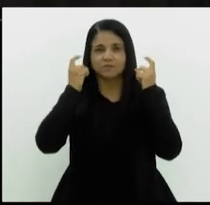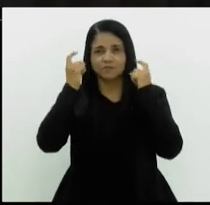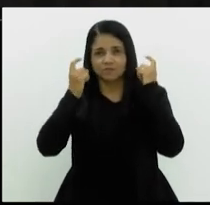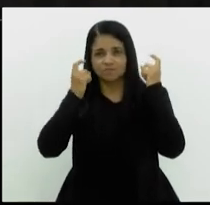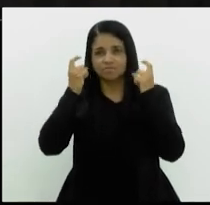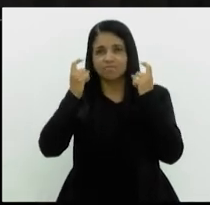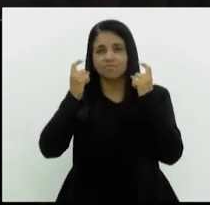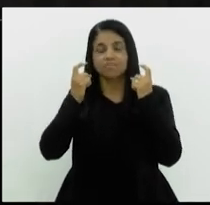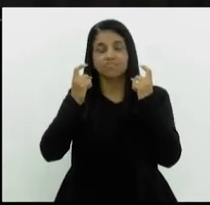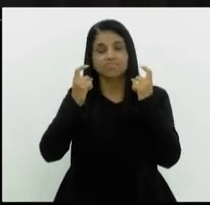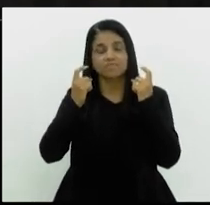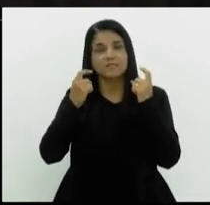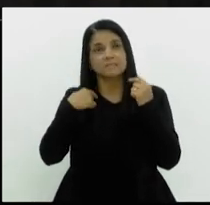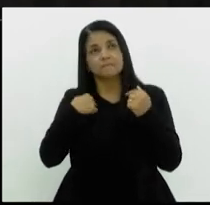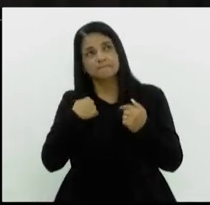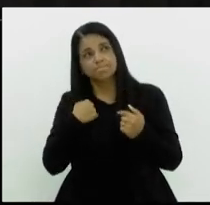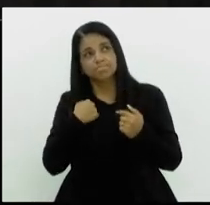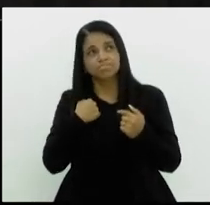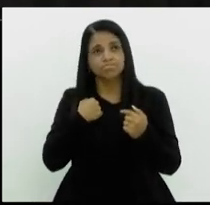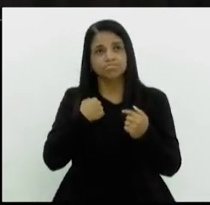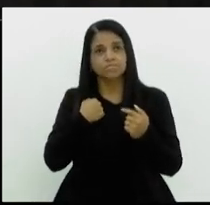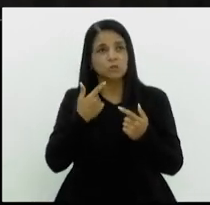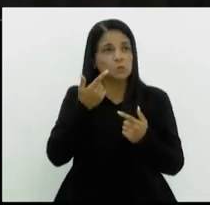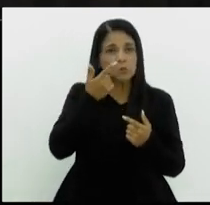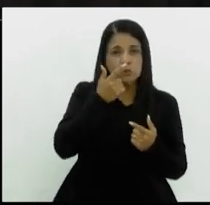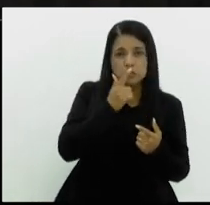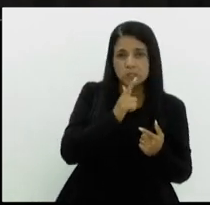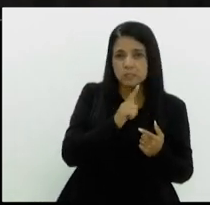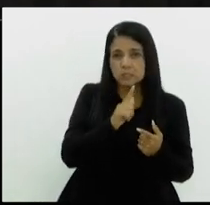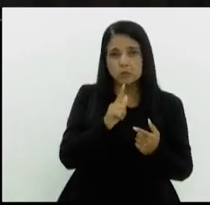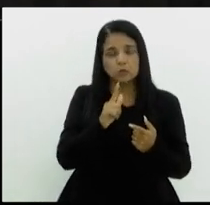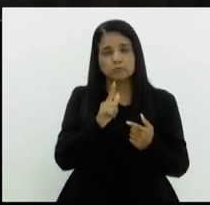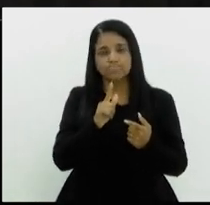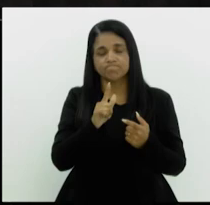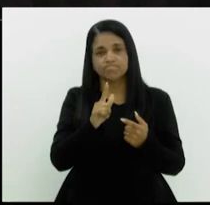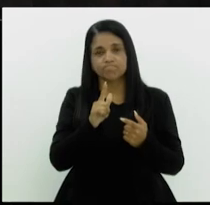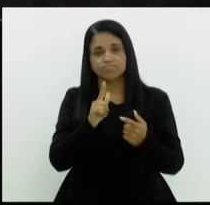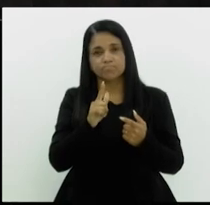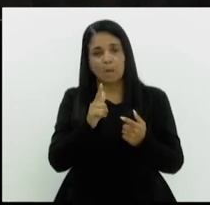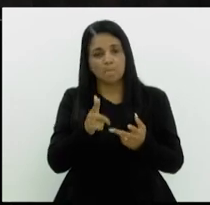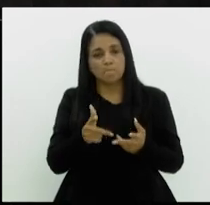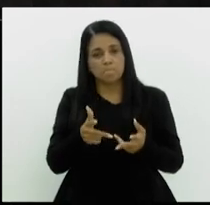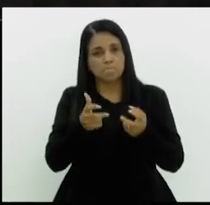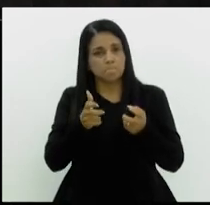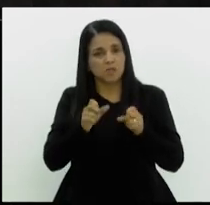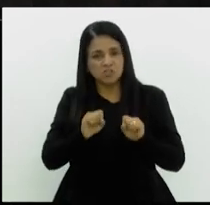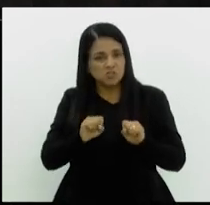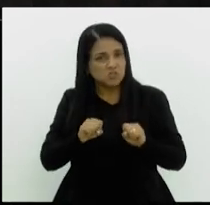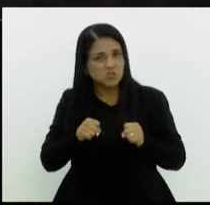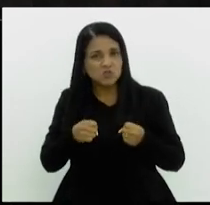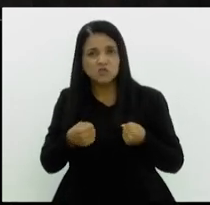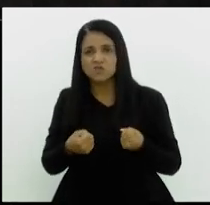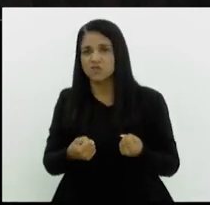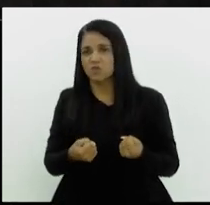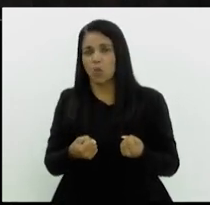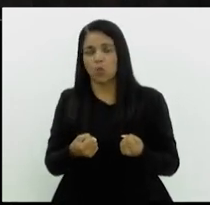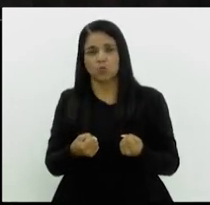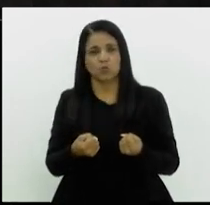porque, ao mesmo tempo, não consigo verificar um esforço